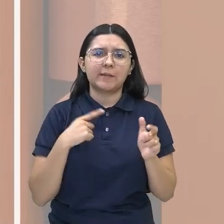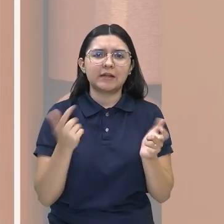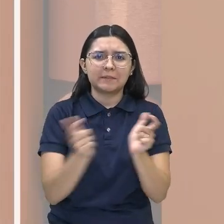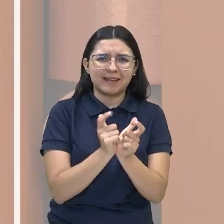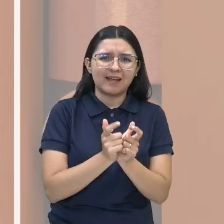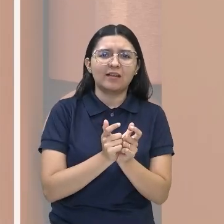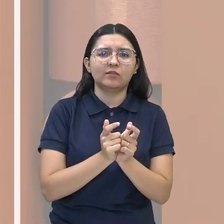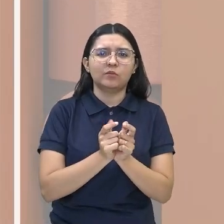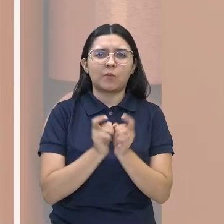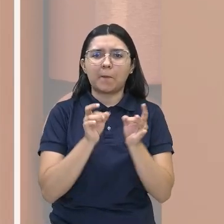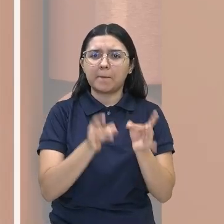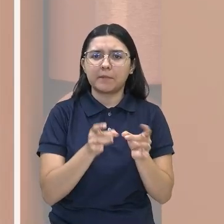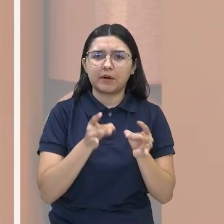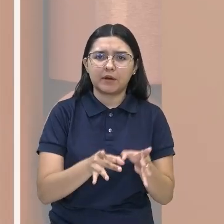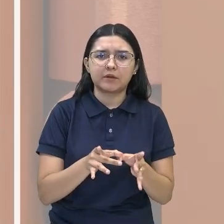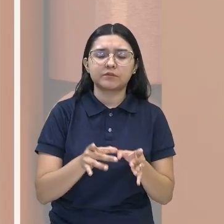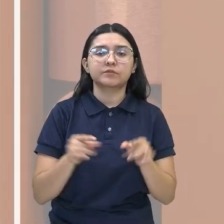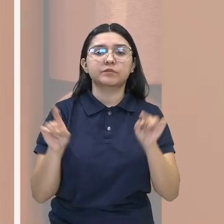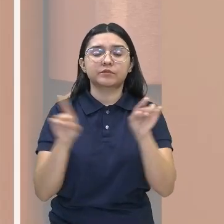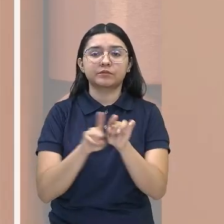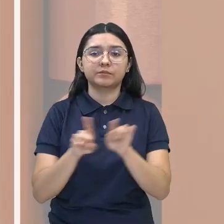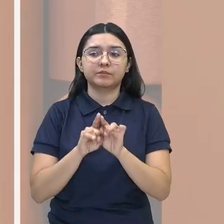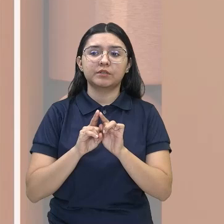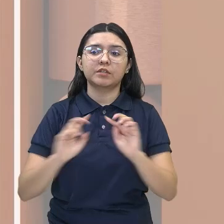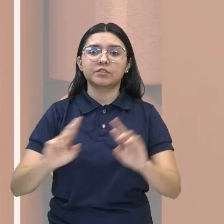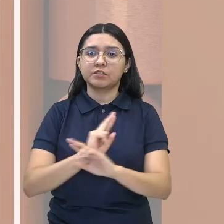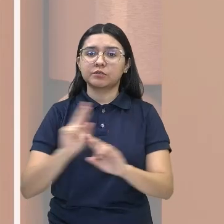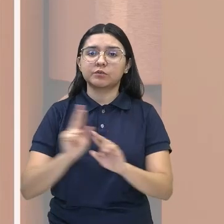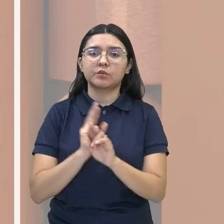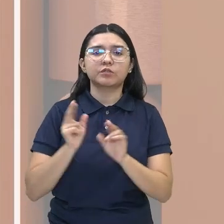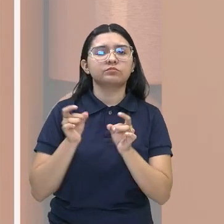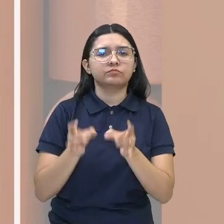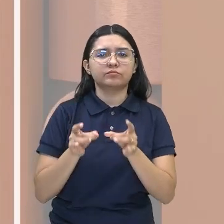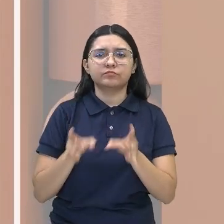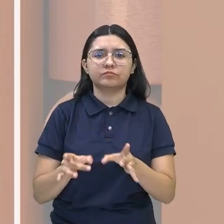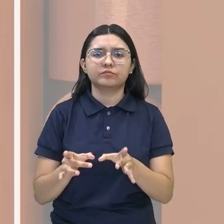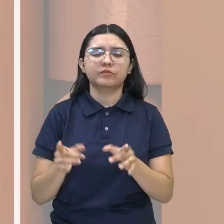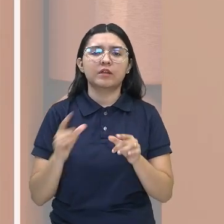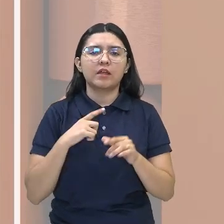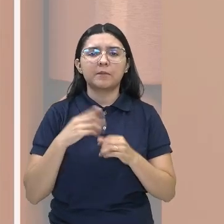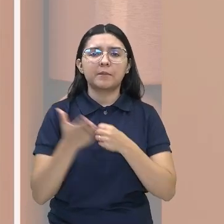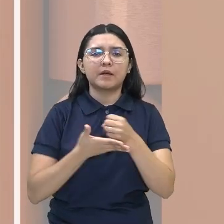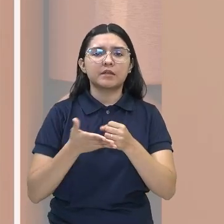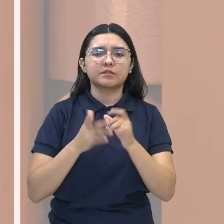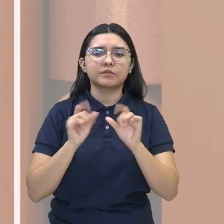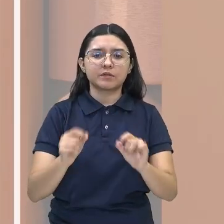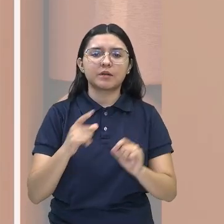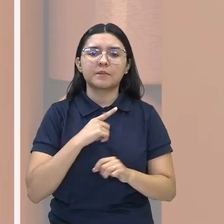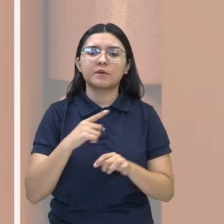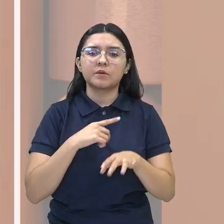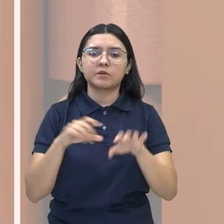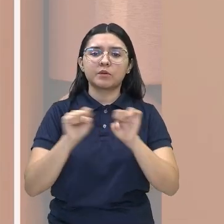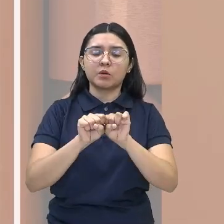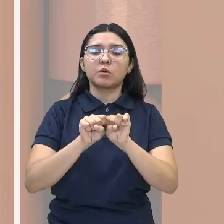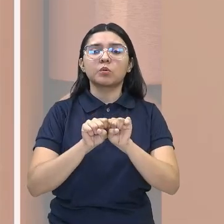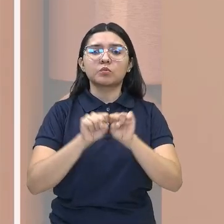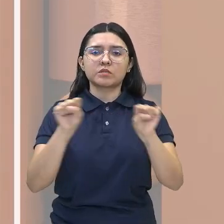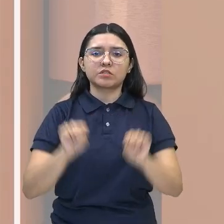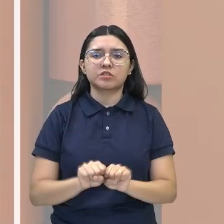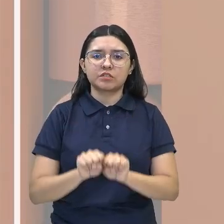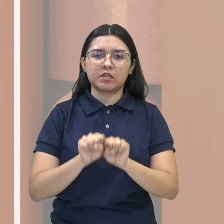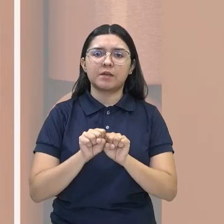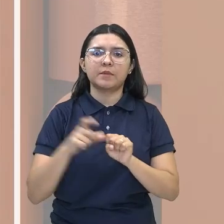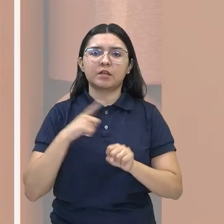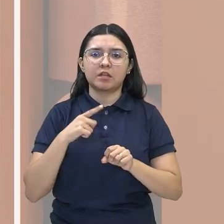bastante limitado. As relações comerciais eram baseadas no que a gente chama de escambo, ou seja, troca